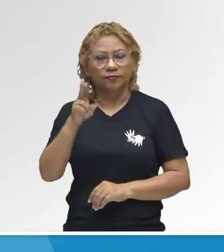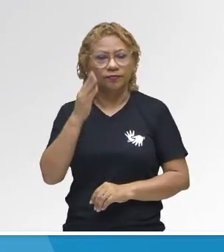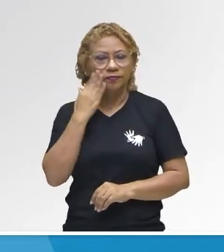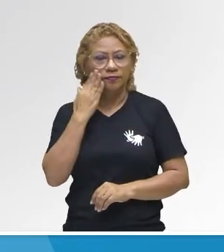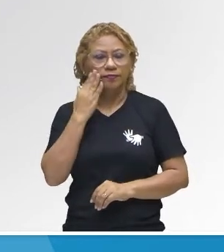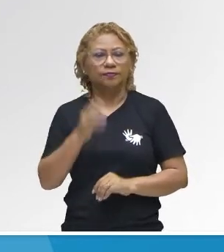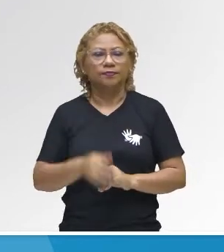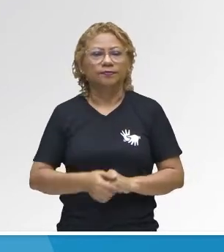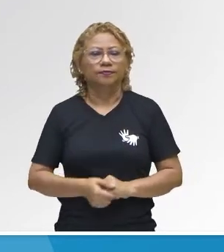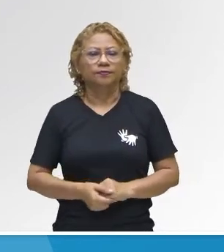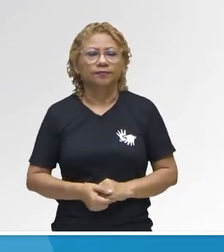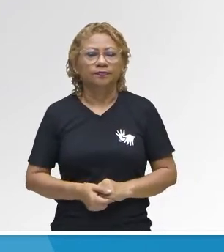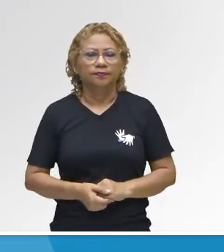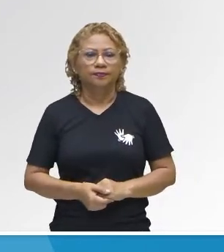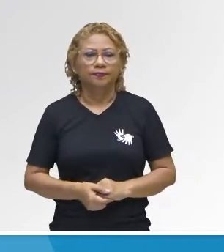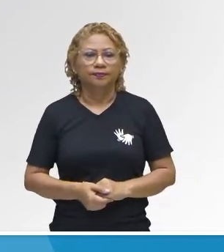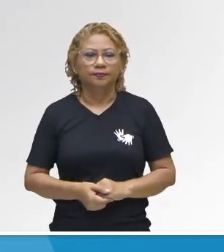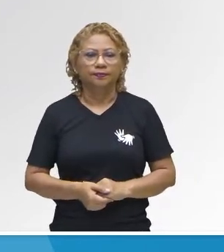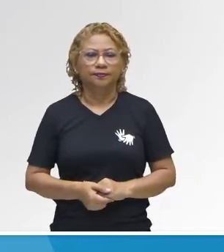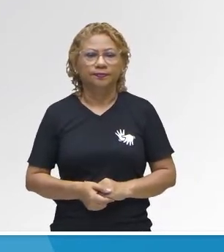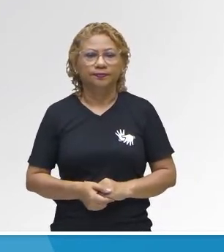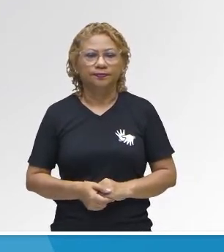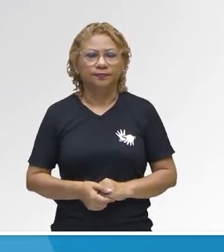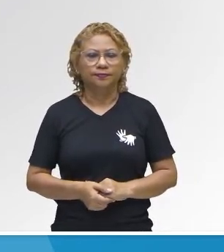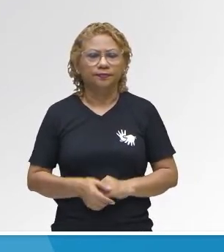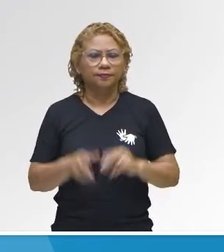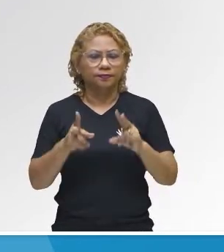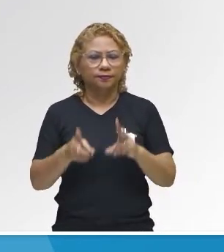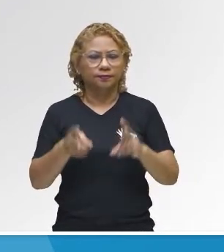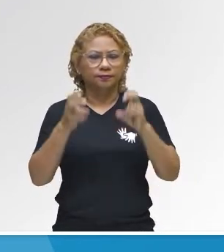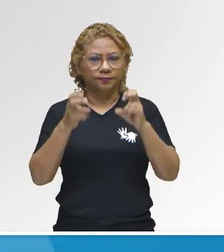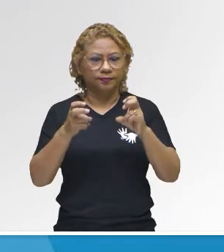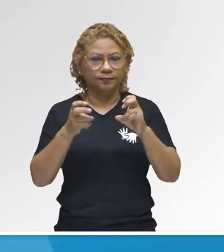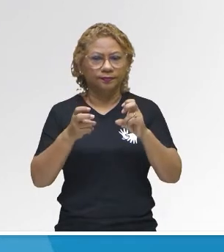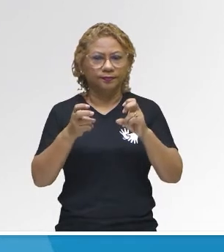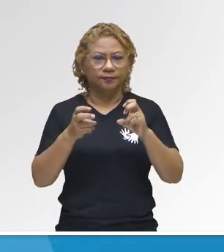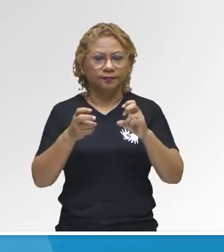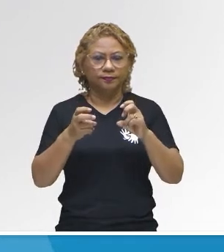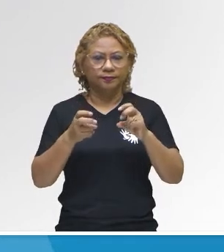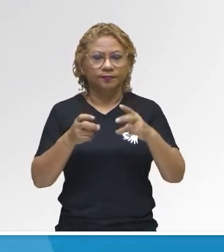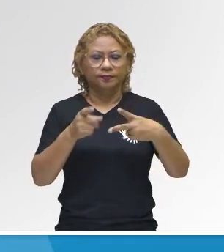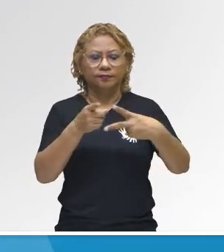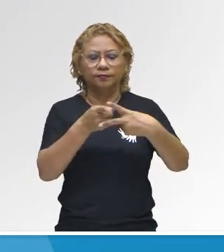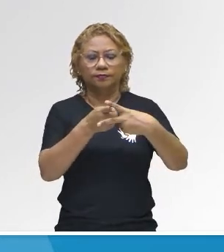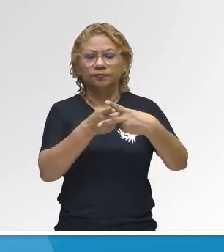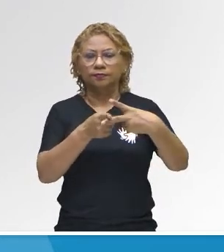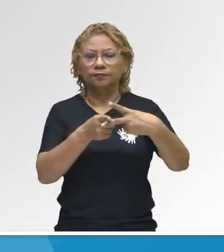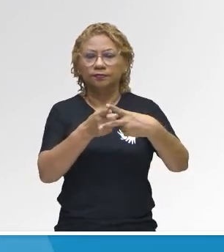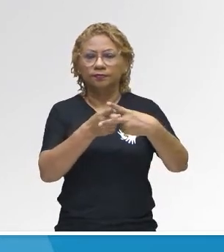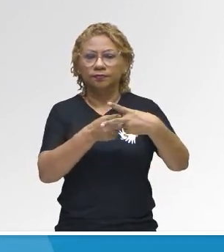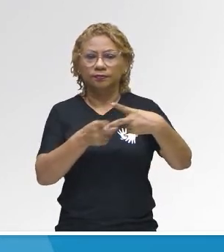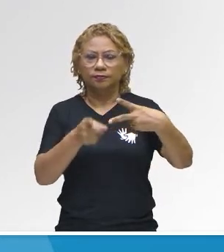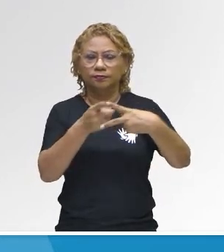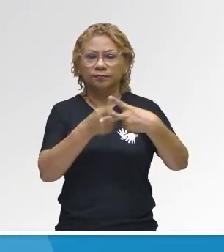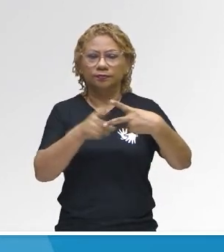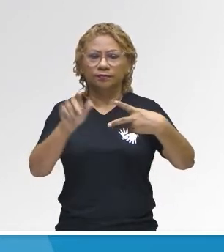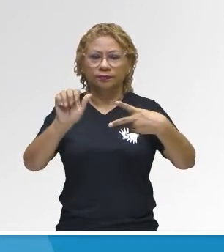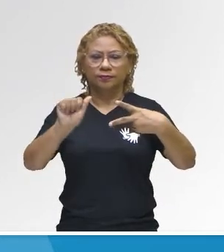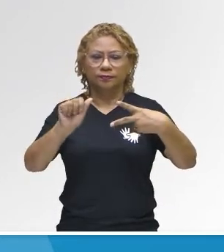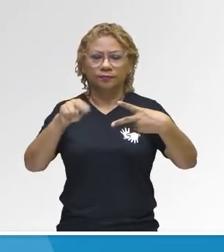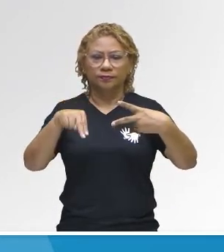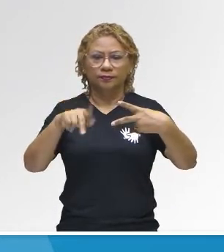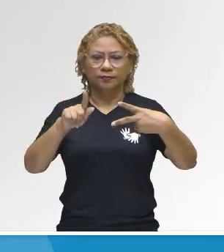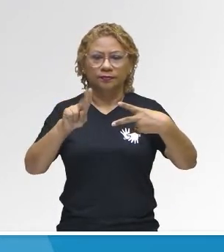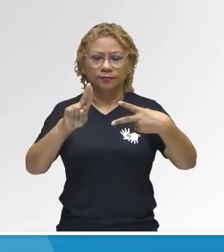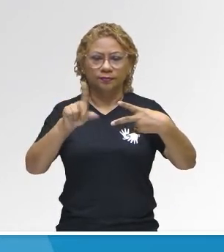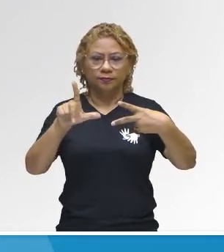função. Então, aqui no ângulo de 30 graus, vejam, vou marcar aqui este ângulo de 30